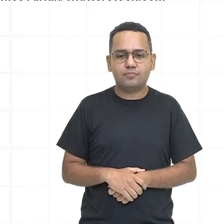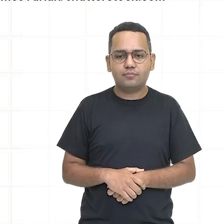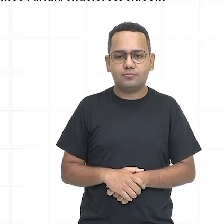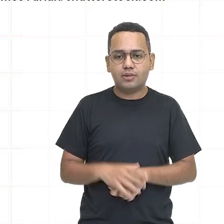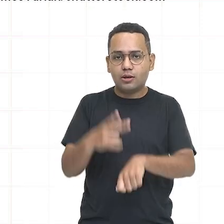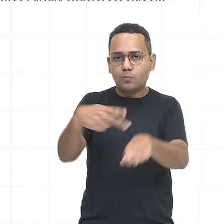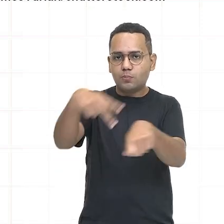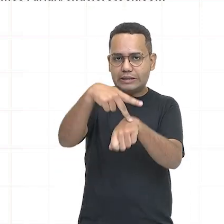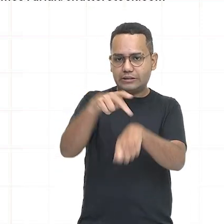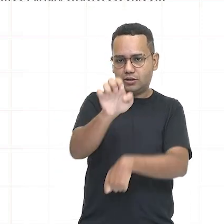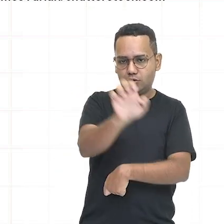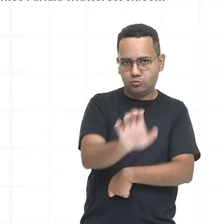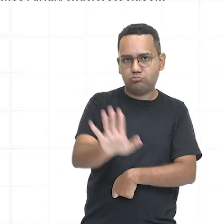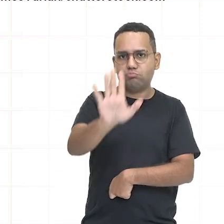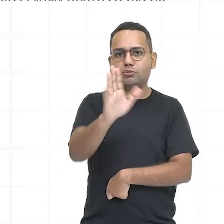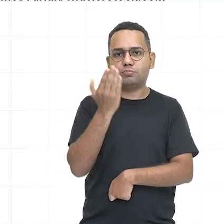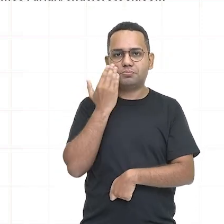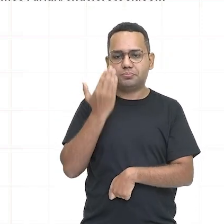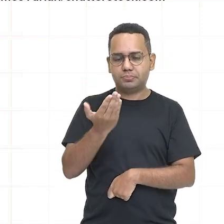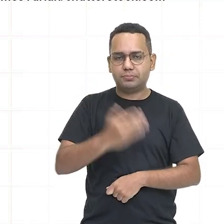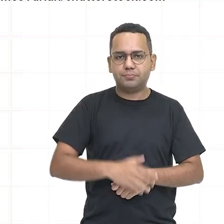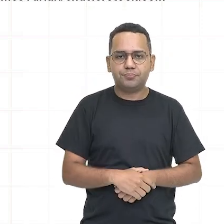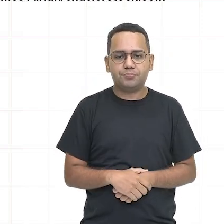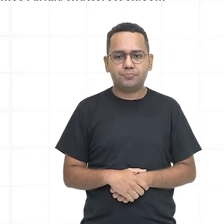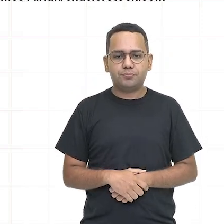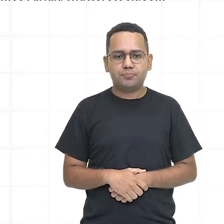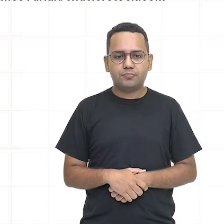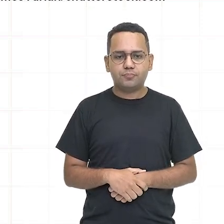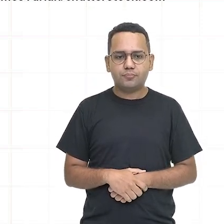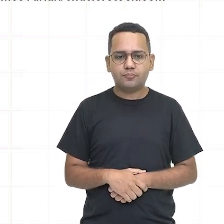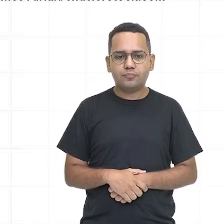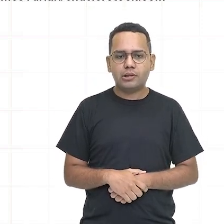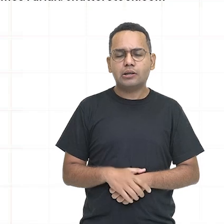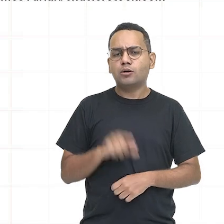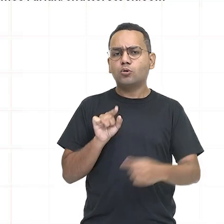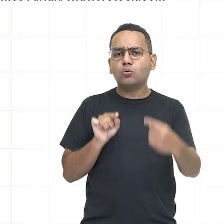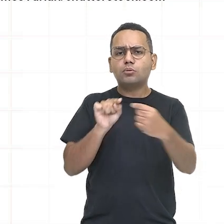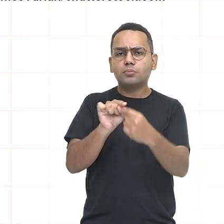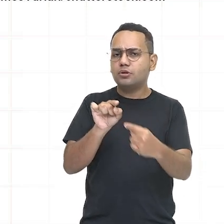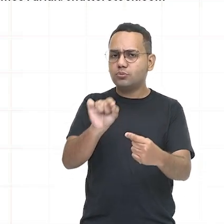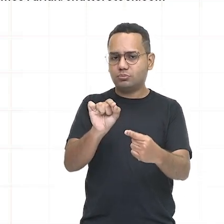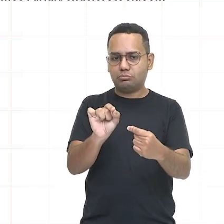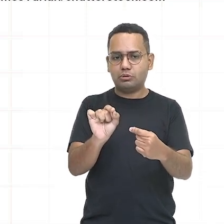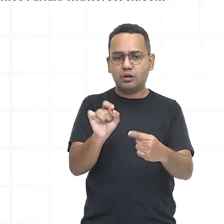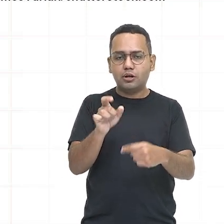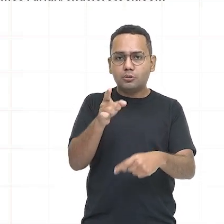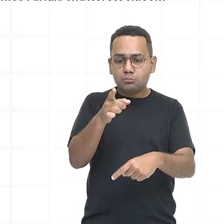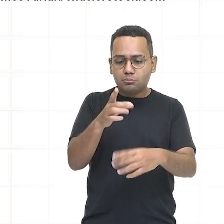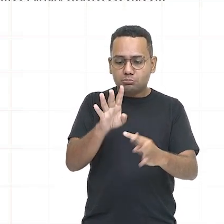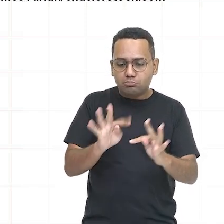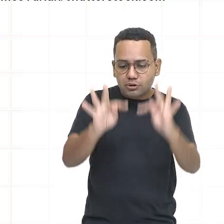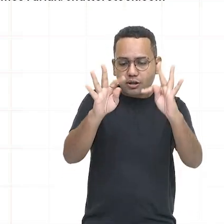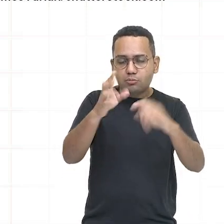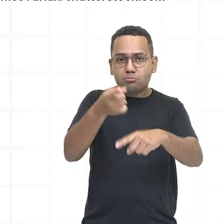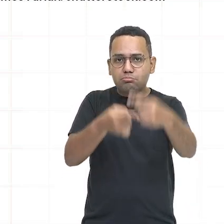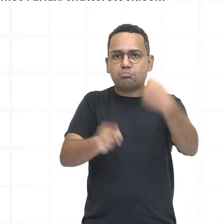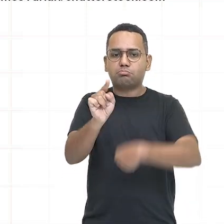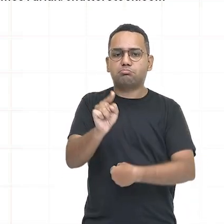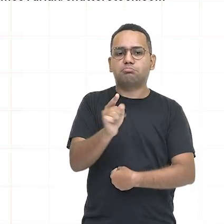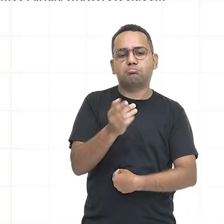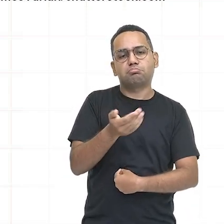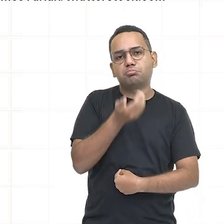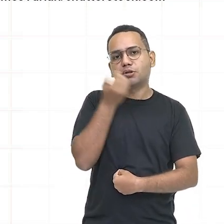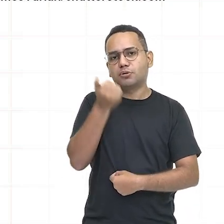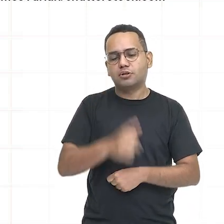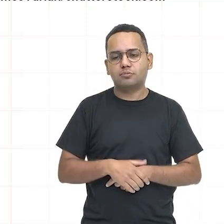Muito relacionado, gente, aí principalmente à parte tecnológica, o desenvolvimento tecnológico, que consequentemente